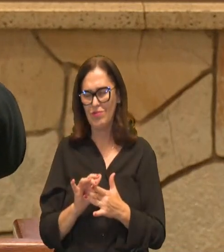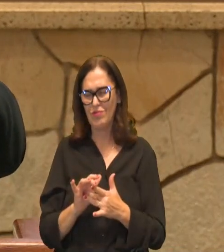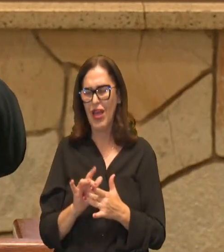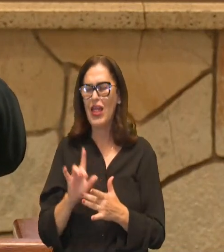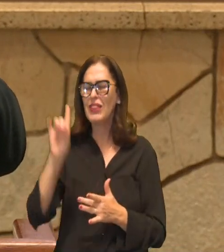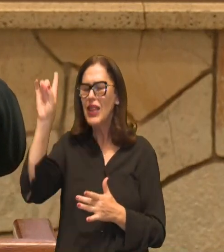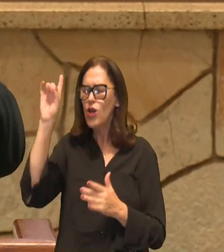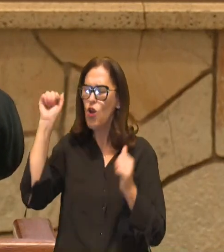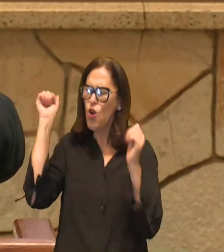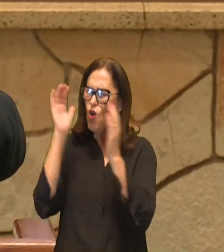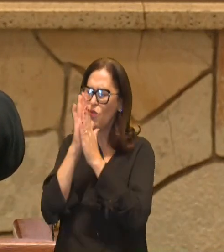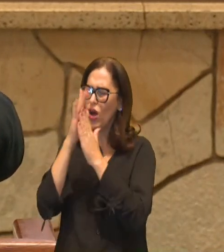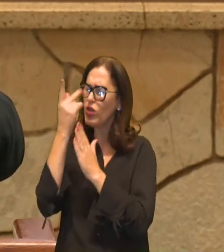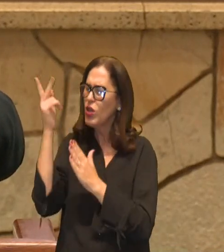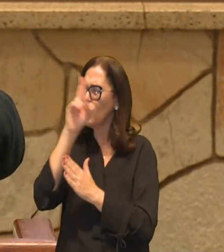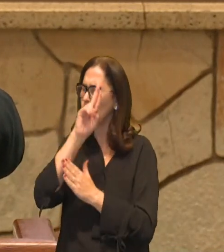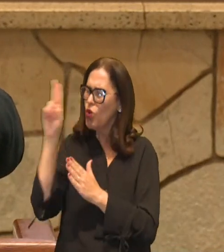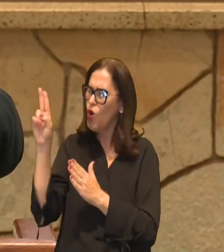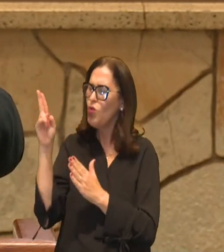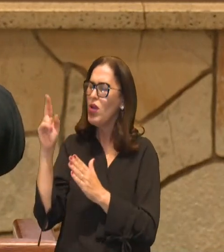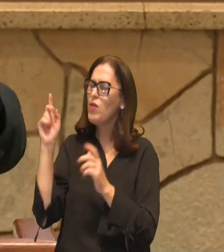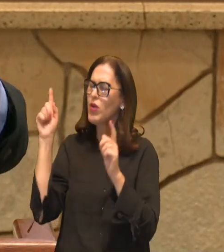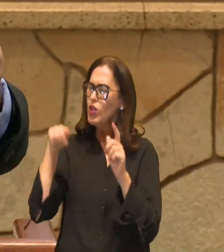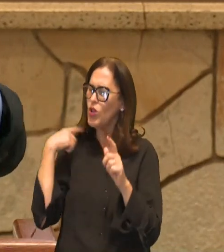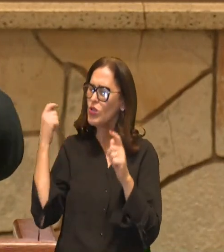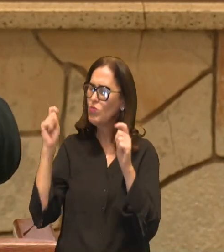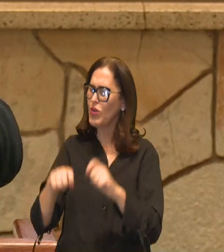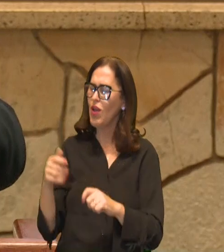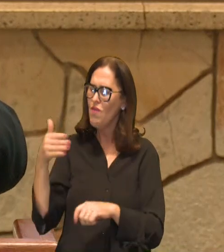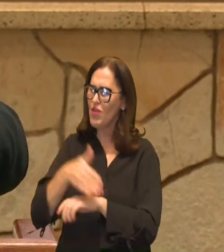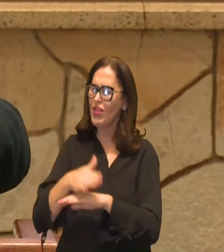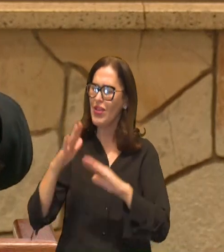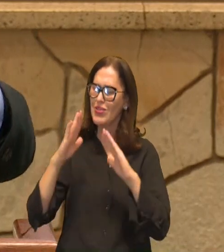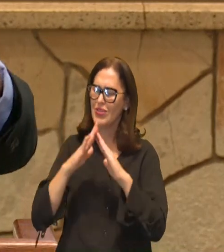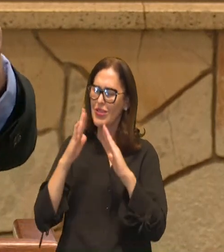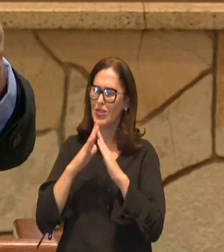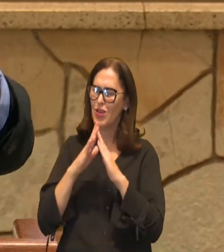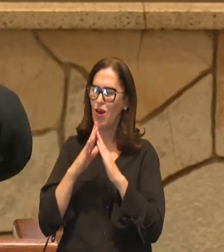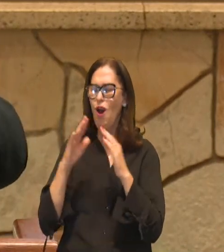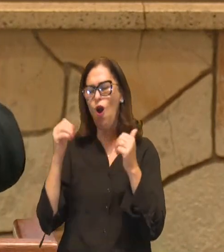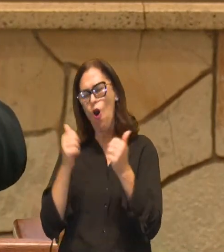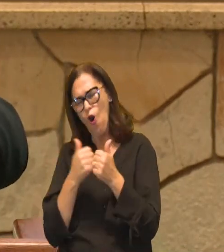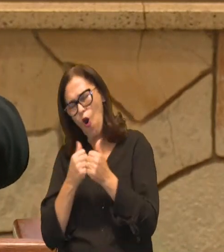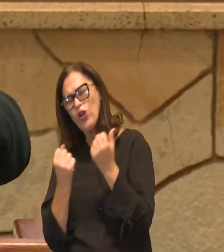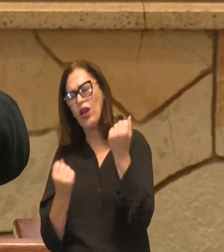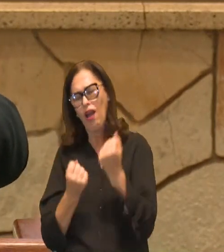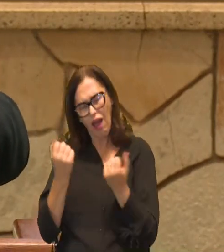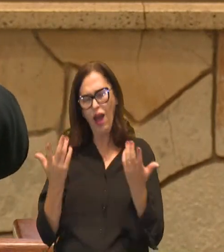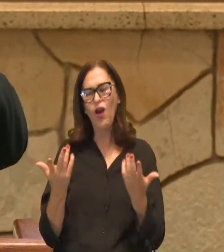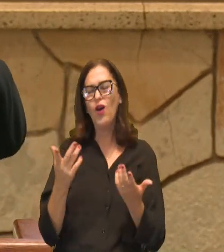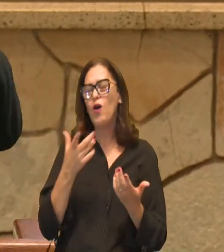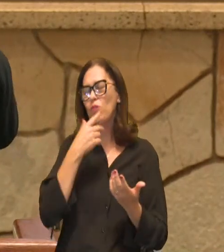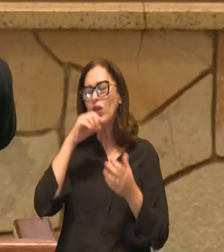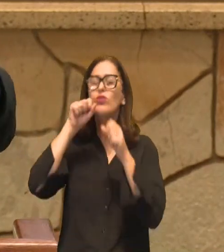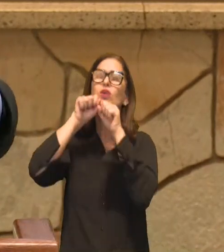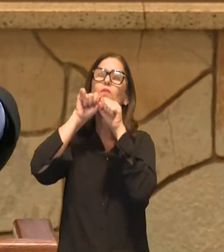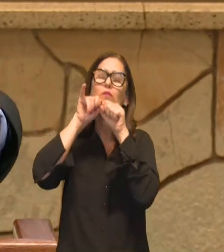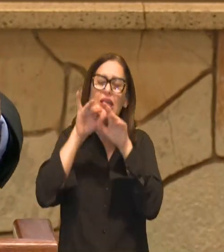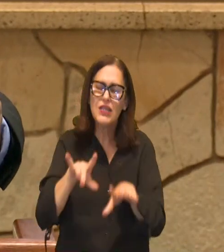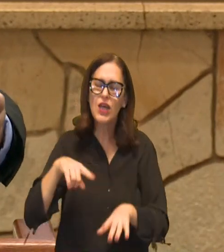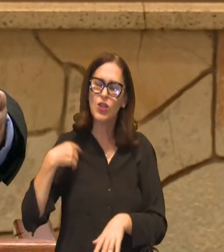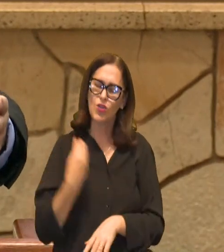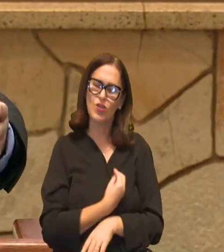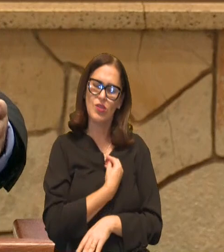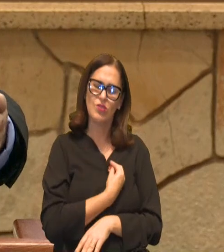Deus, louvado seja o teu nome, porque nós podemos vir a esta casa, ou de ônibus, ou de carro, porque o Senhor tem abençoado as